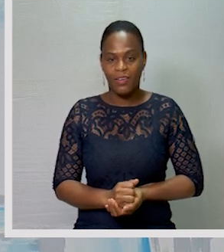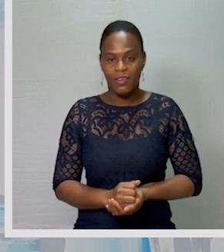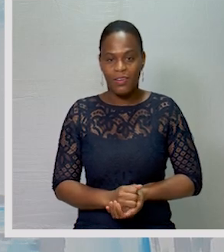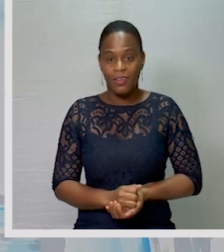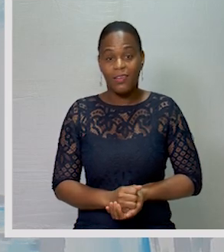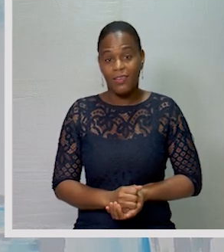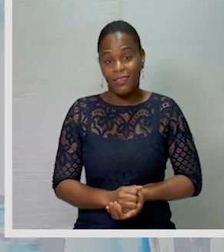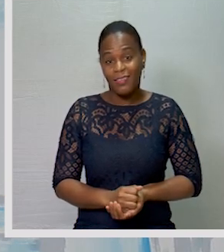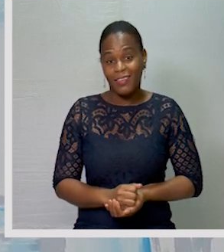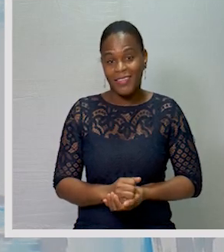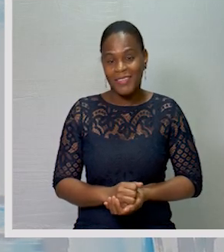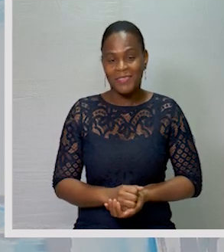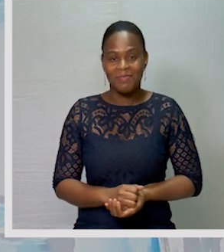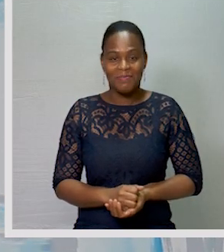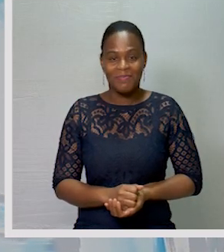Nós temos já...